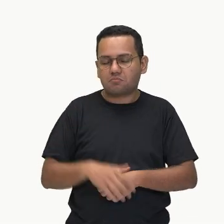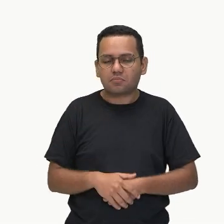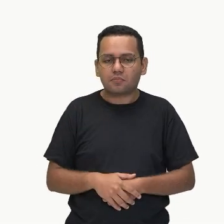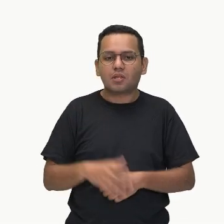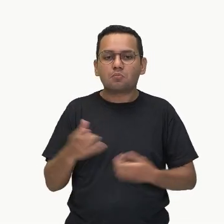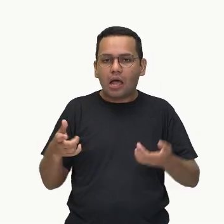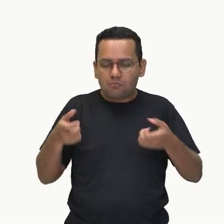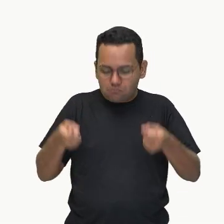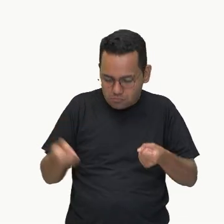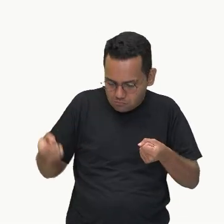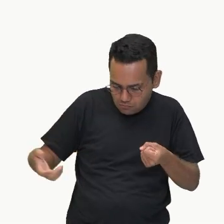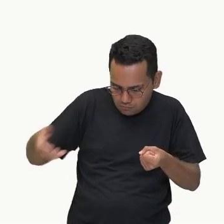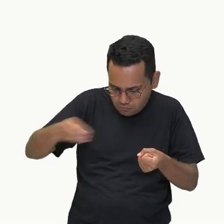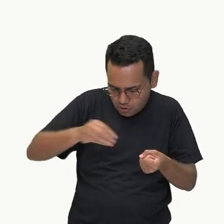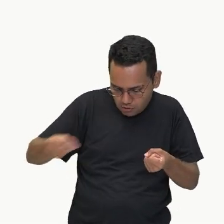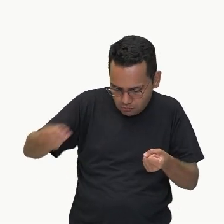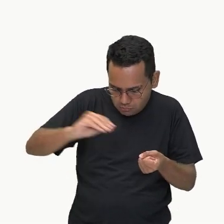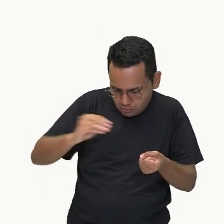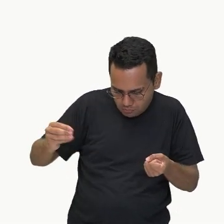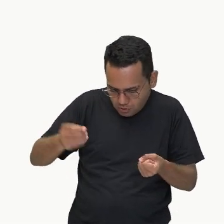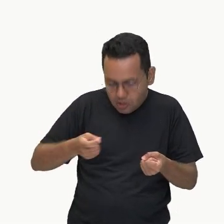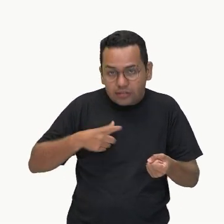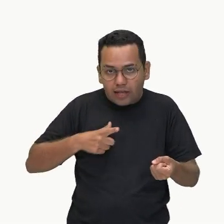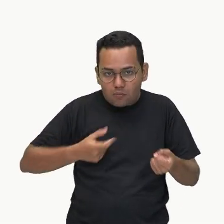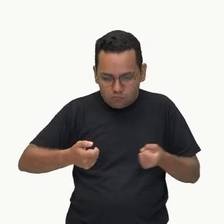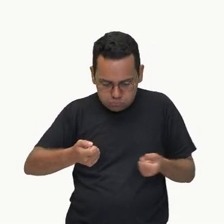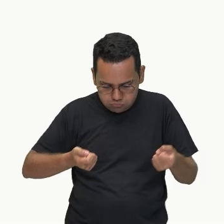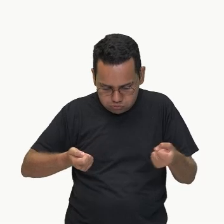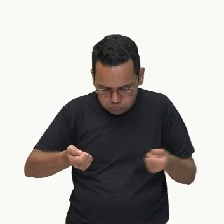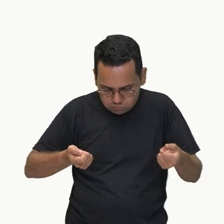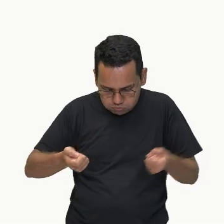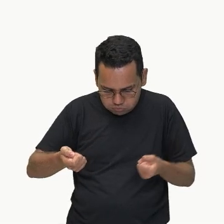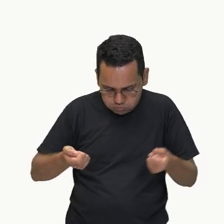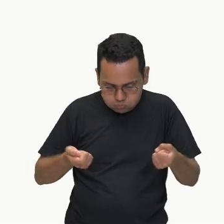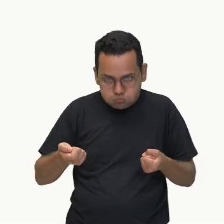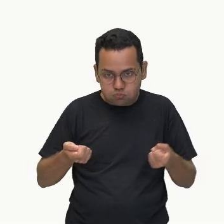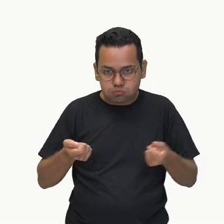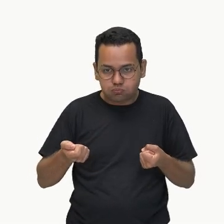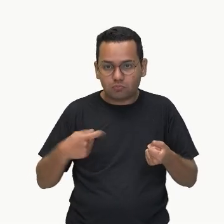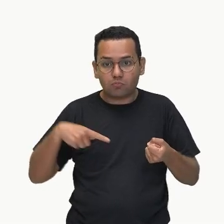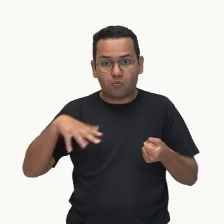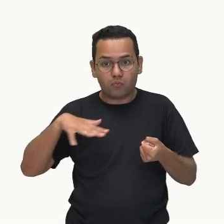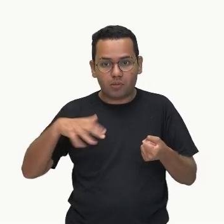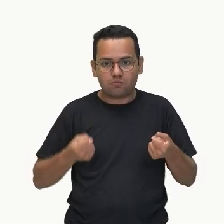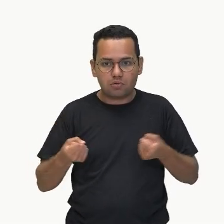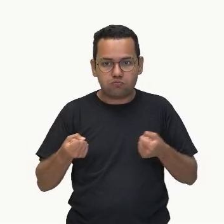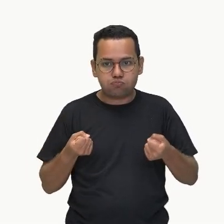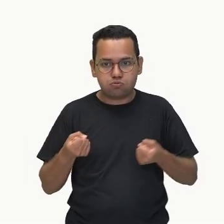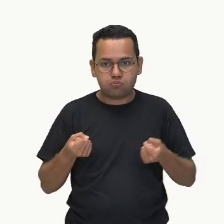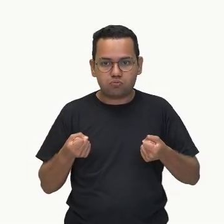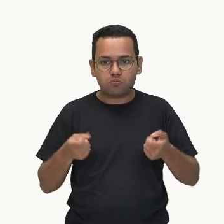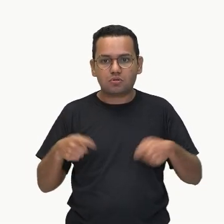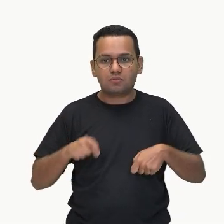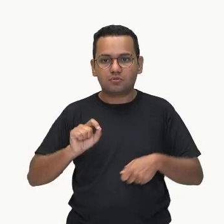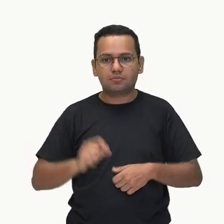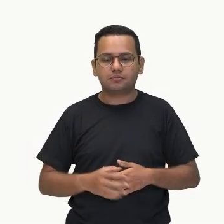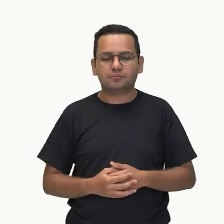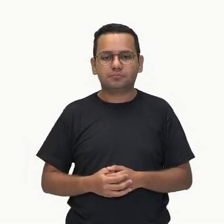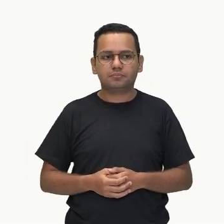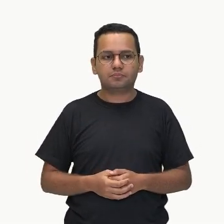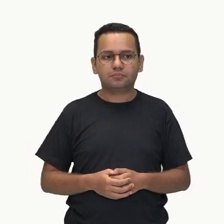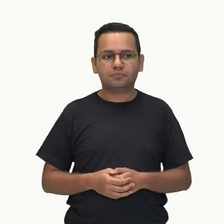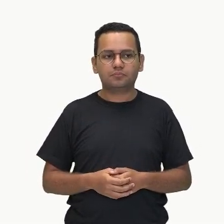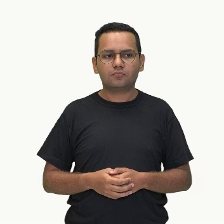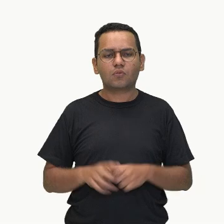na bateia, ele vai fazendo movimentos circulares, tá, com essa bateia, de forma que aquilo que é